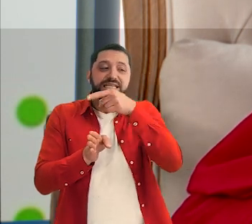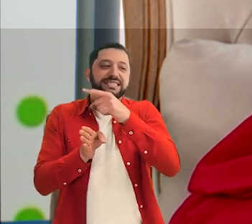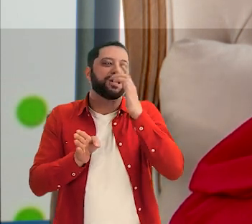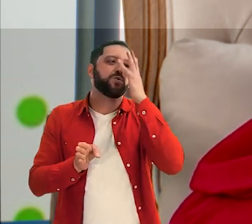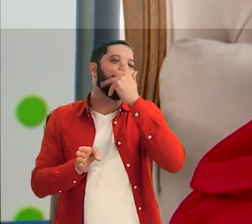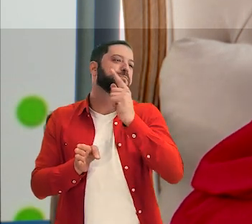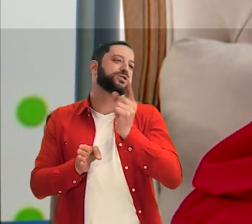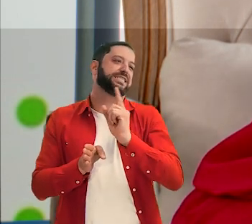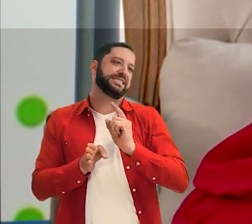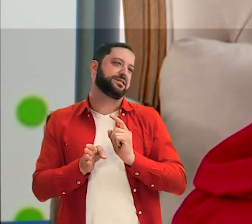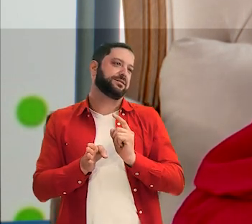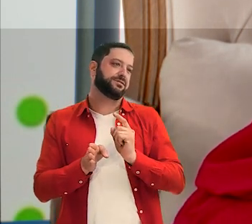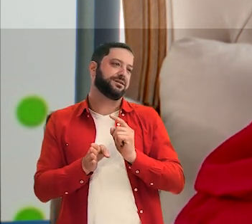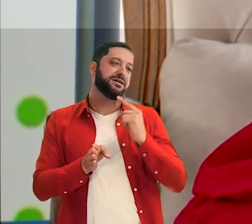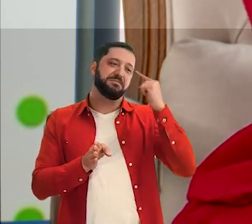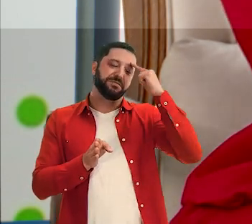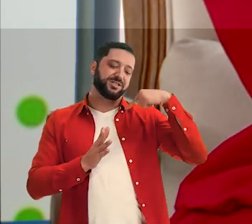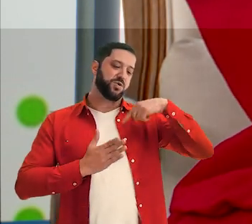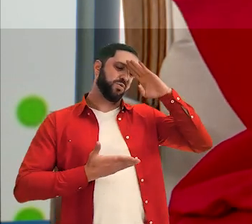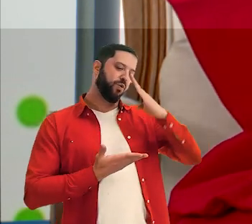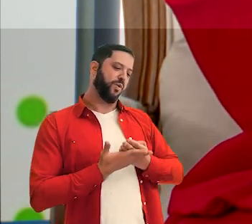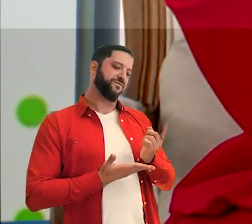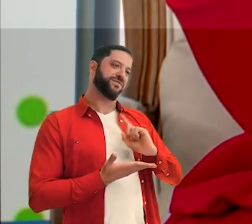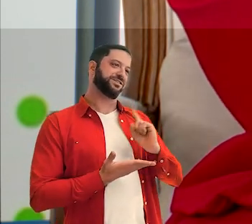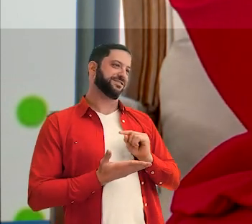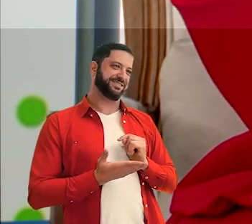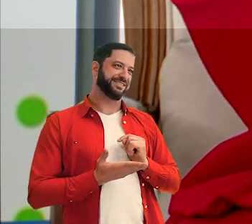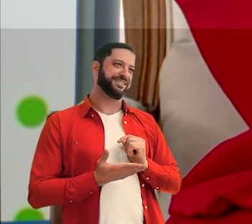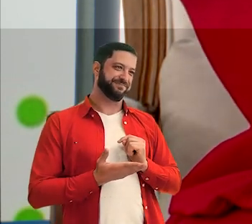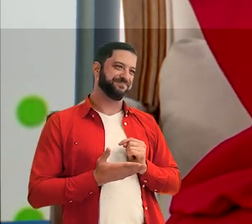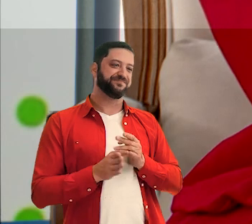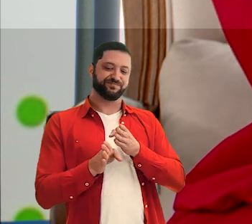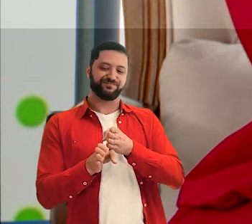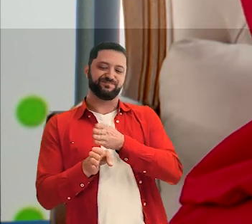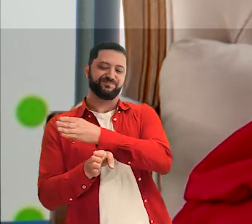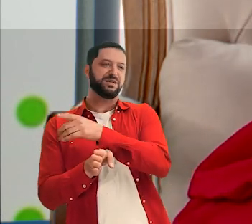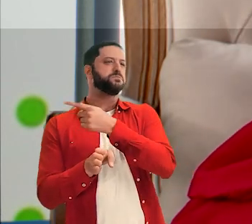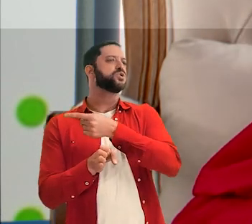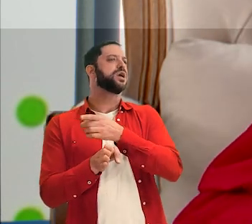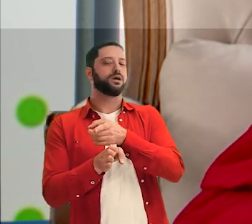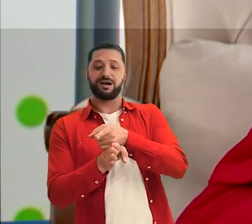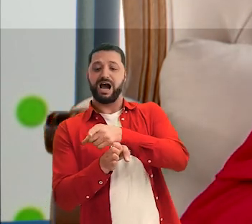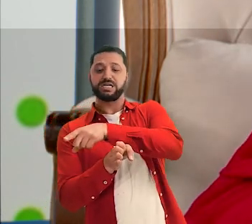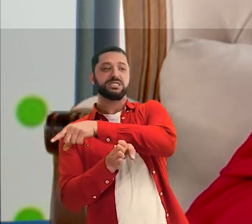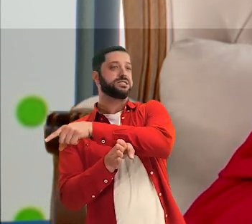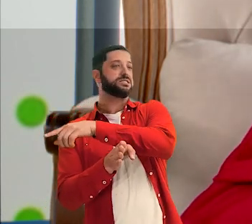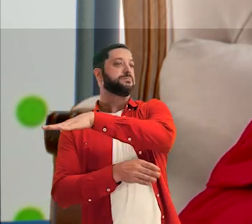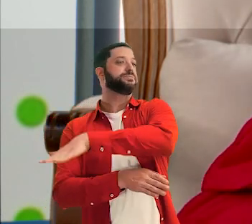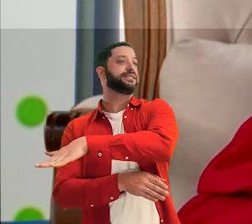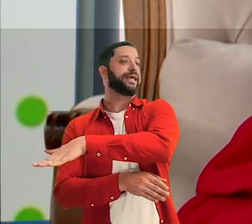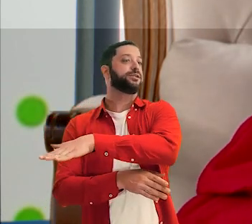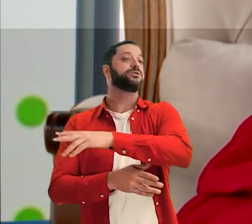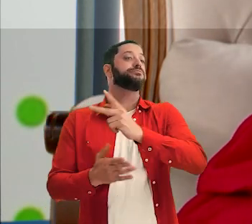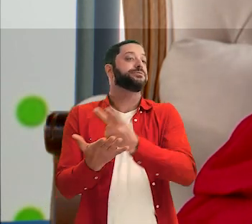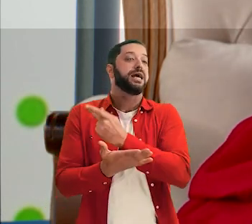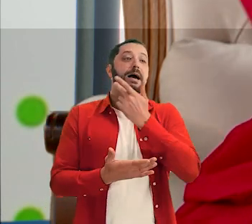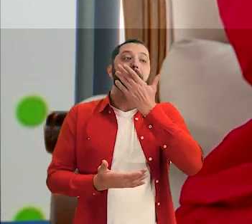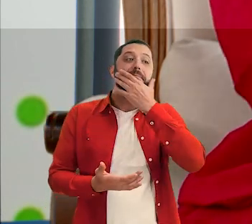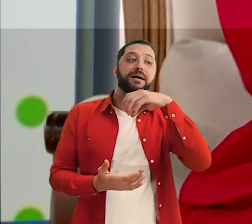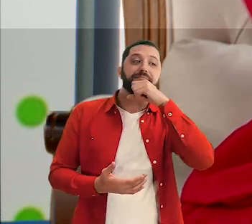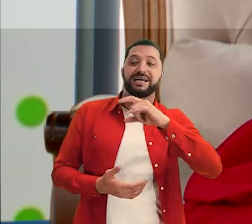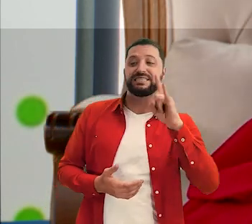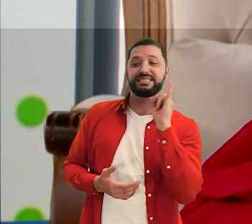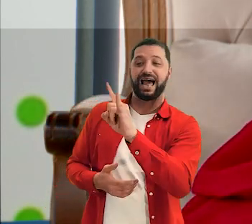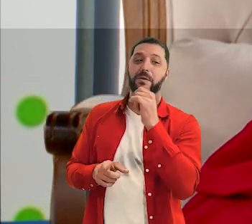tinha confiança nele mesmo. E aí, da onde surgiu isso? Quando era pequeno, o pai traiu a mãe, a criança